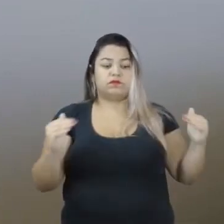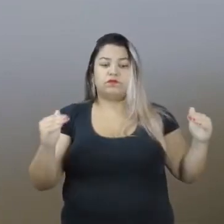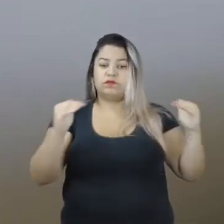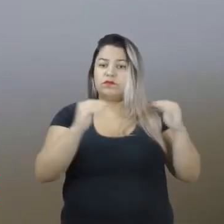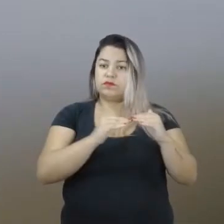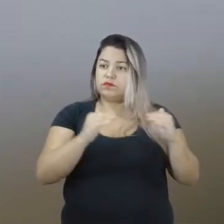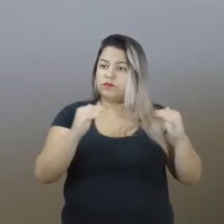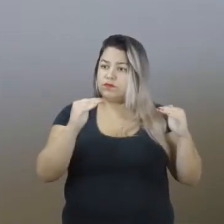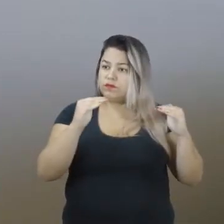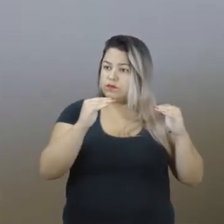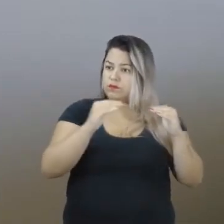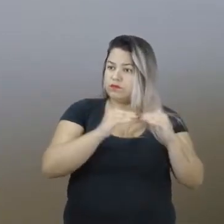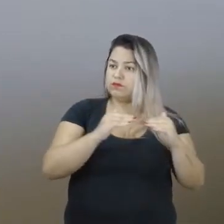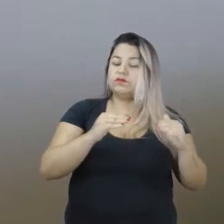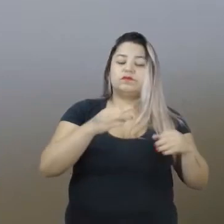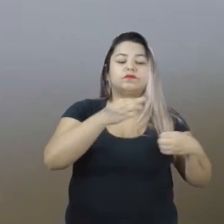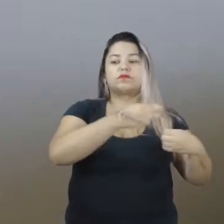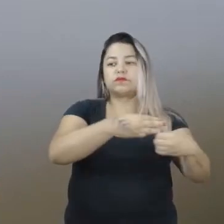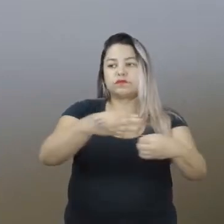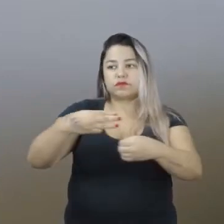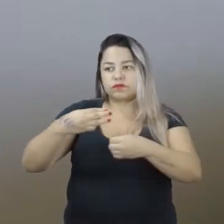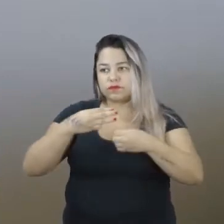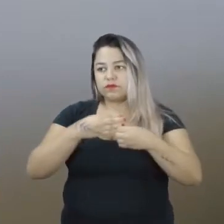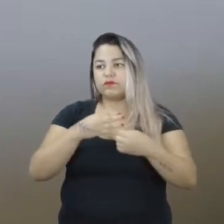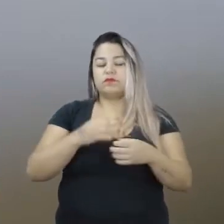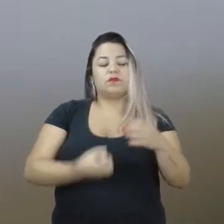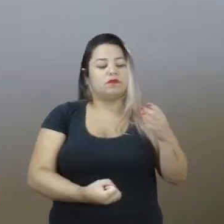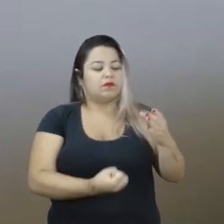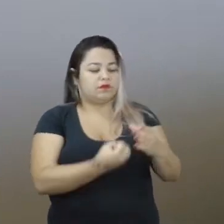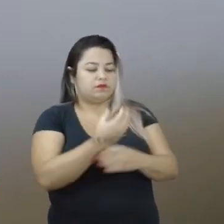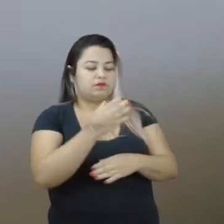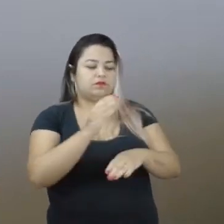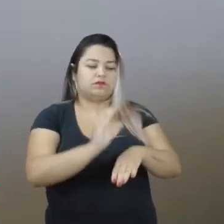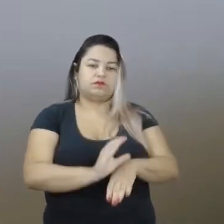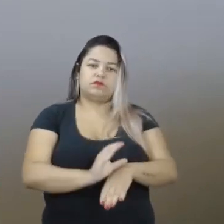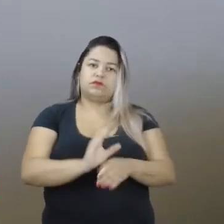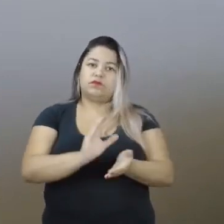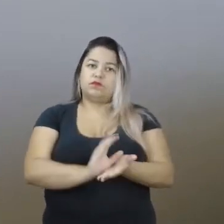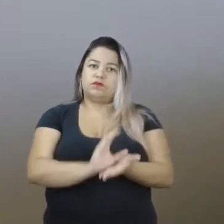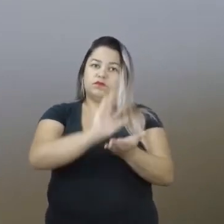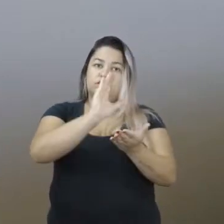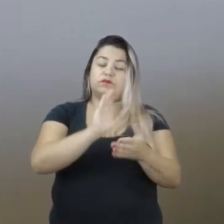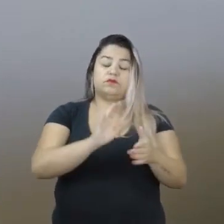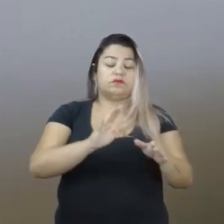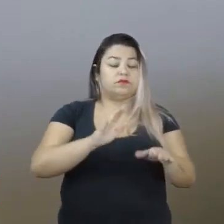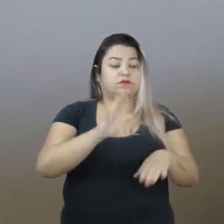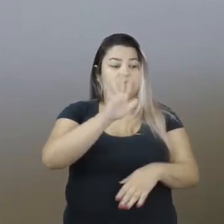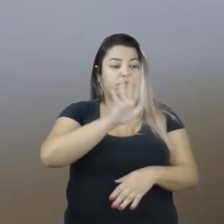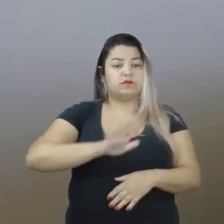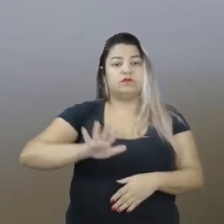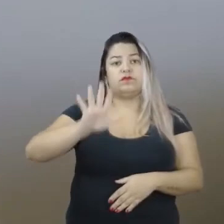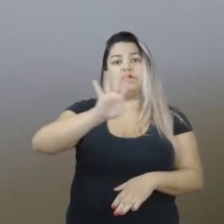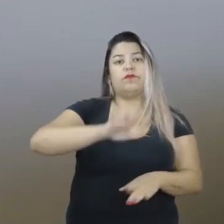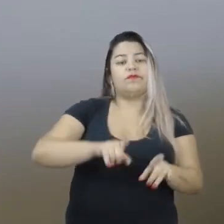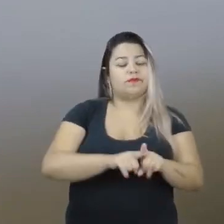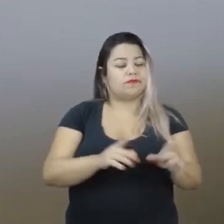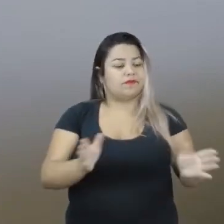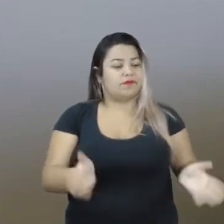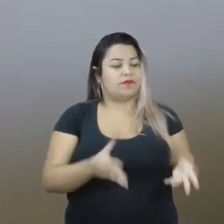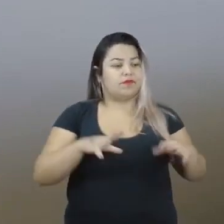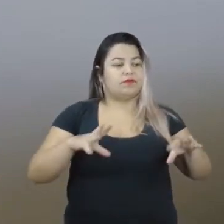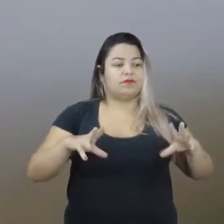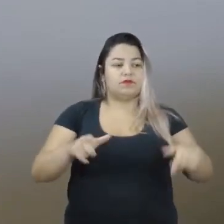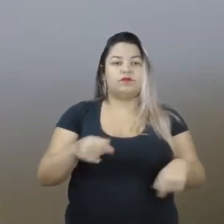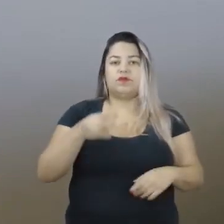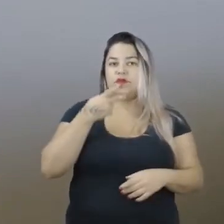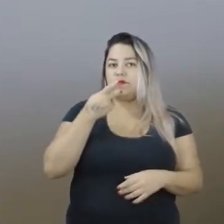Racial, CEPIR, nos municípios, criação do Conselho Nacional de Promoção da Igualdade Racial. Tudo que eu estou falando